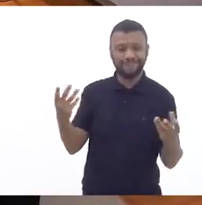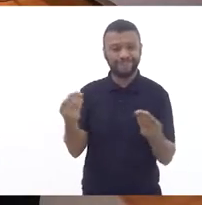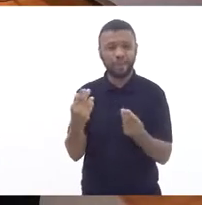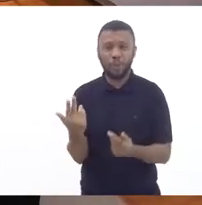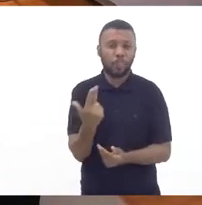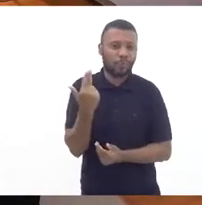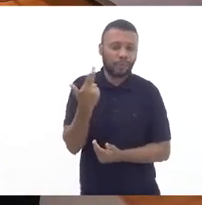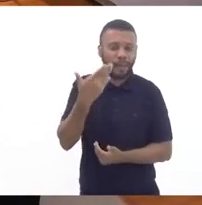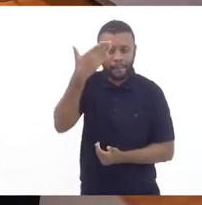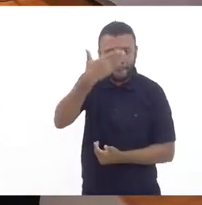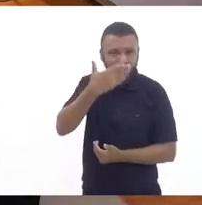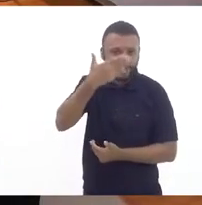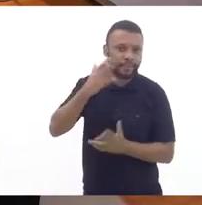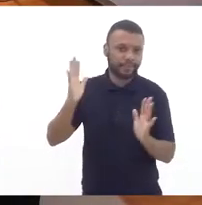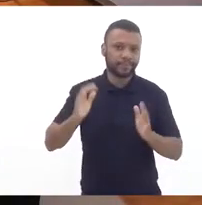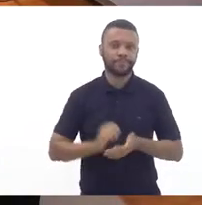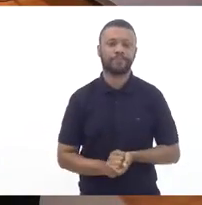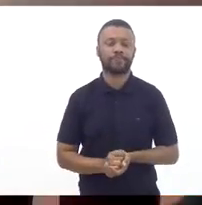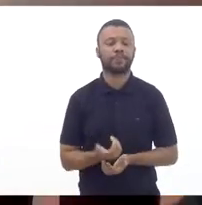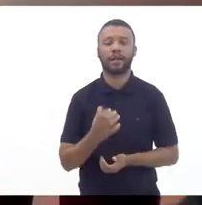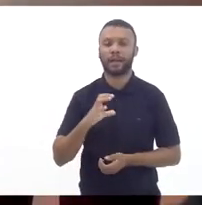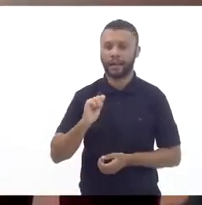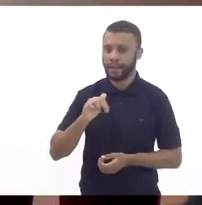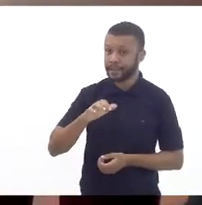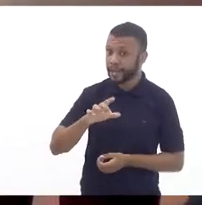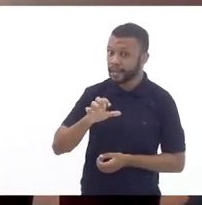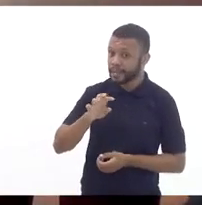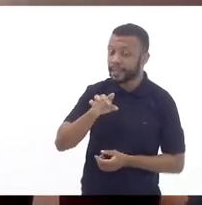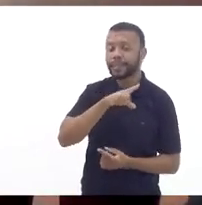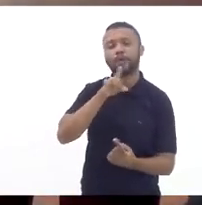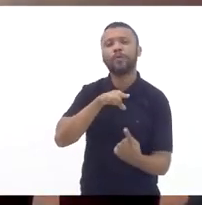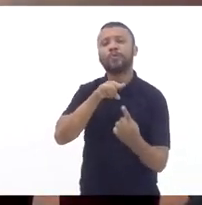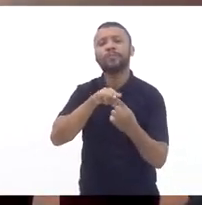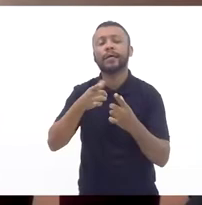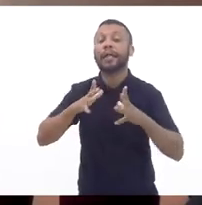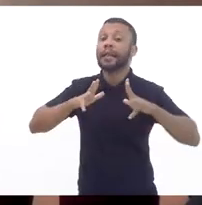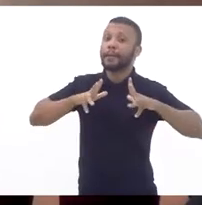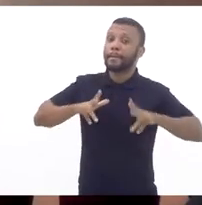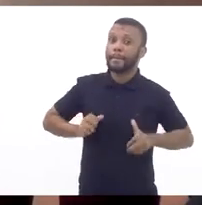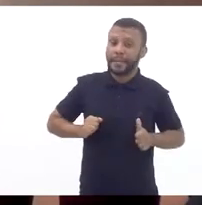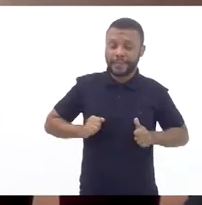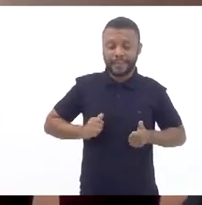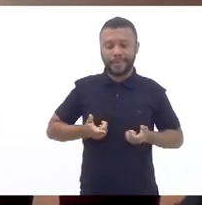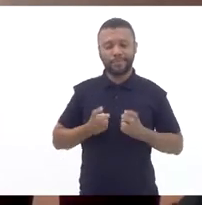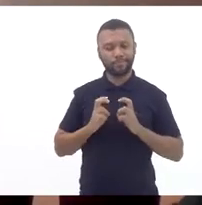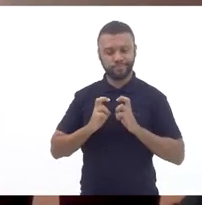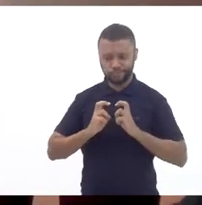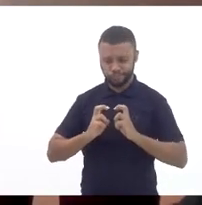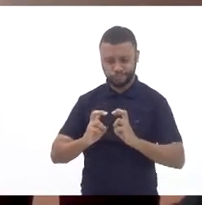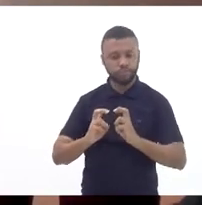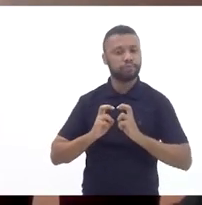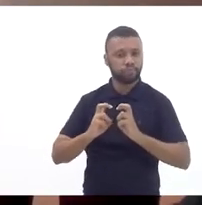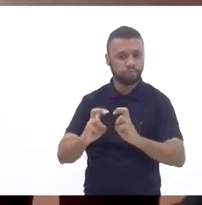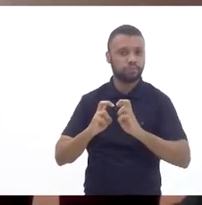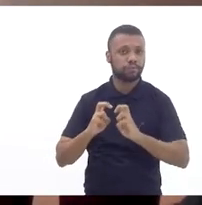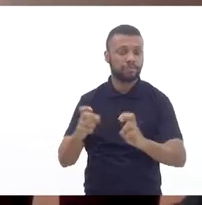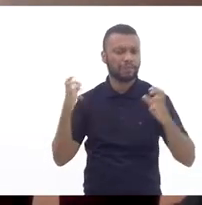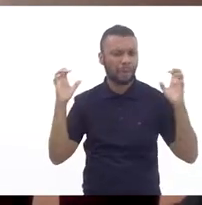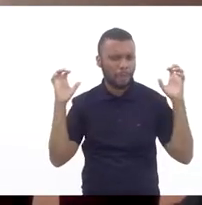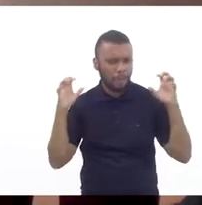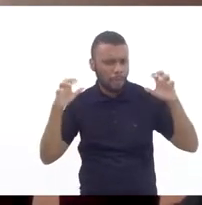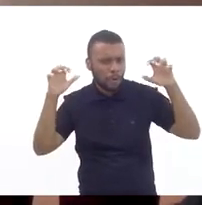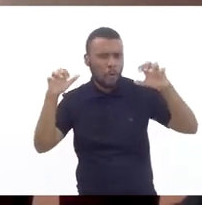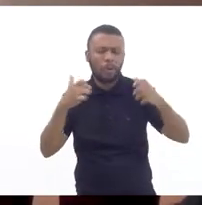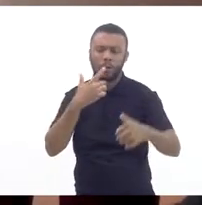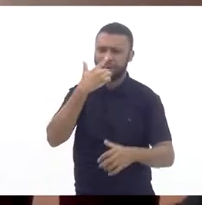canaletas, elas são para drenagem da via. E quando nós temos chuva, por menor que seja, os sacos de lixo